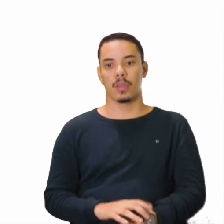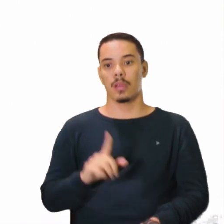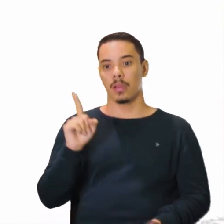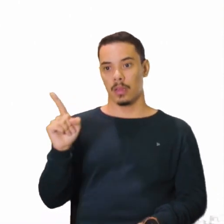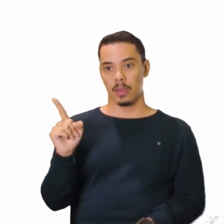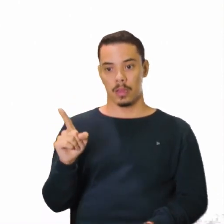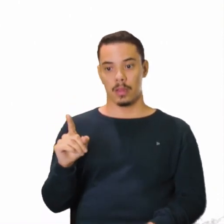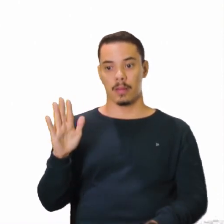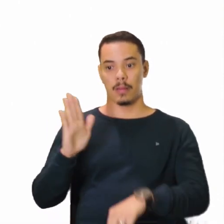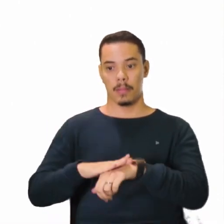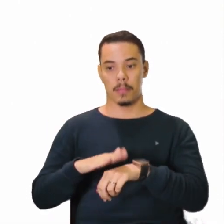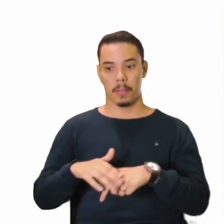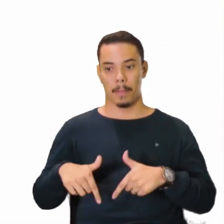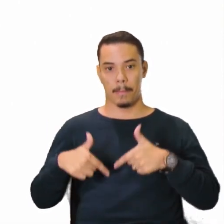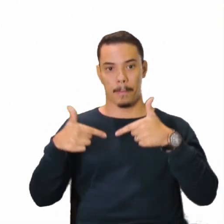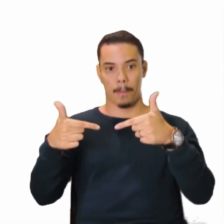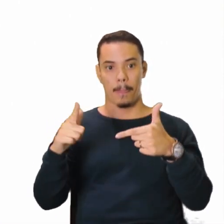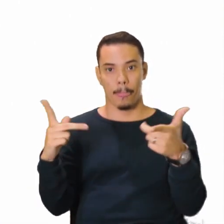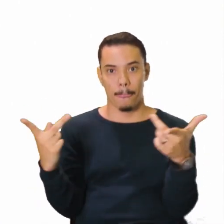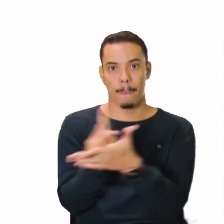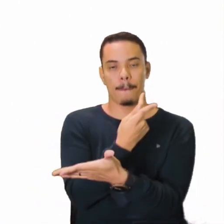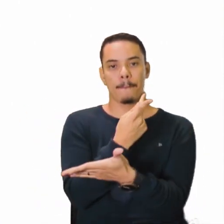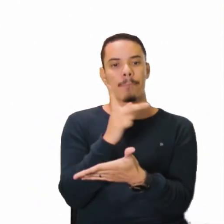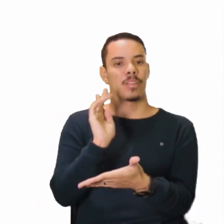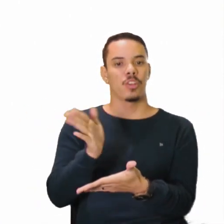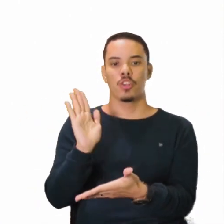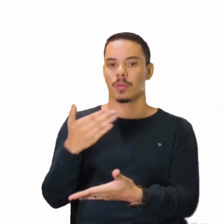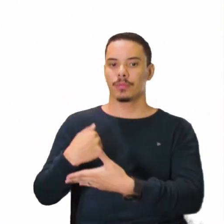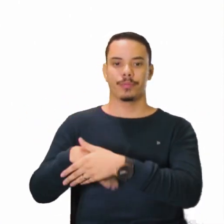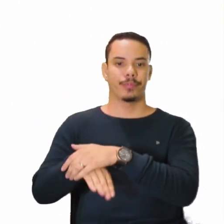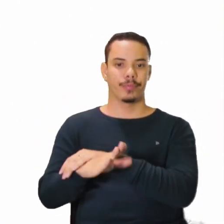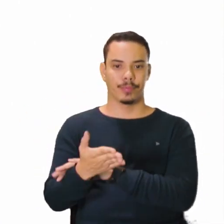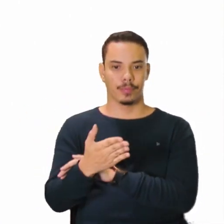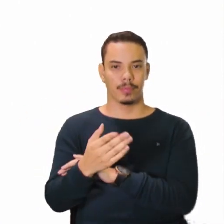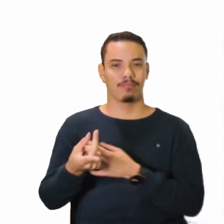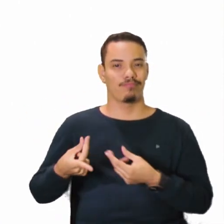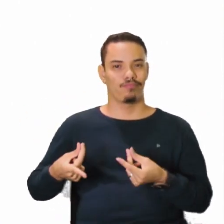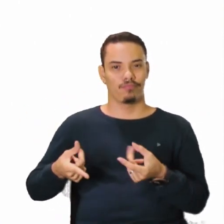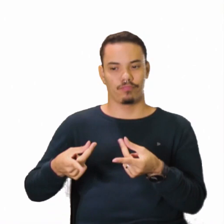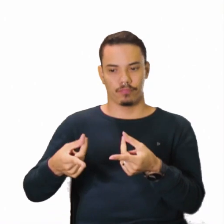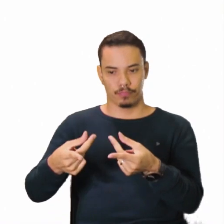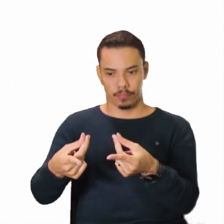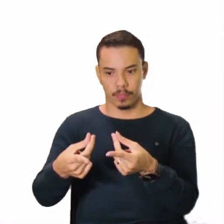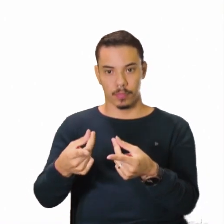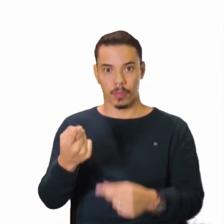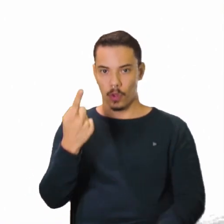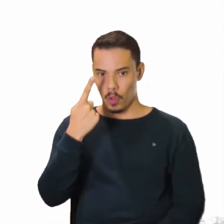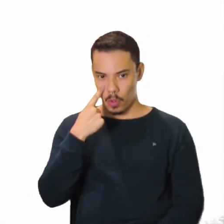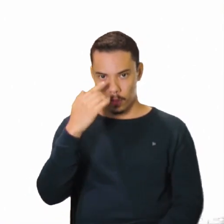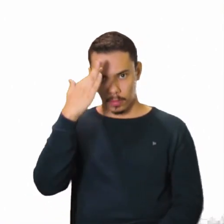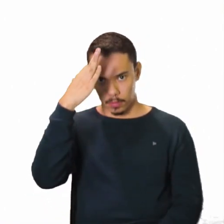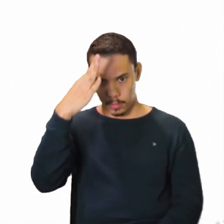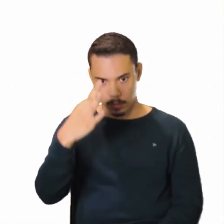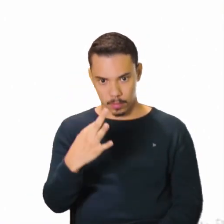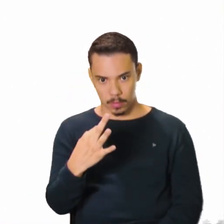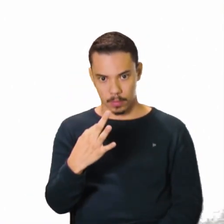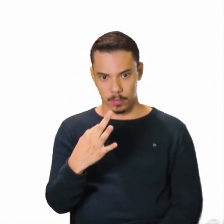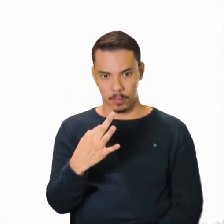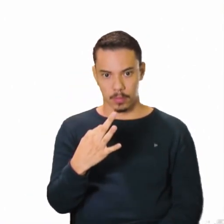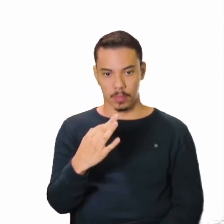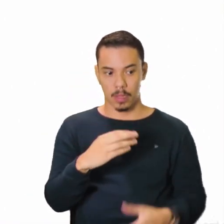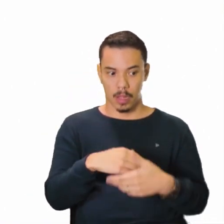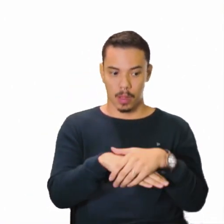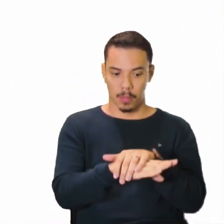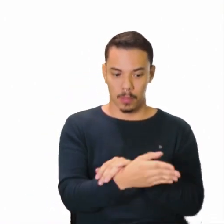desse sujeito vai ser um fato habitual e durativo. Olha a conjunção que está ligando aqui, ó.